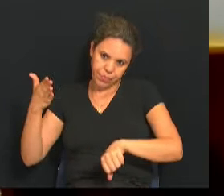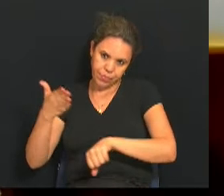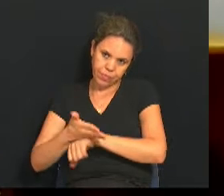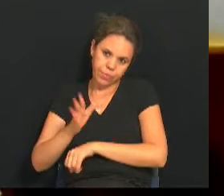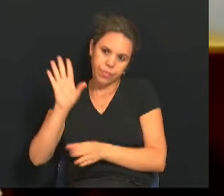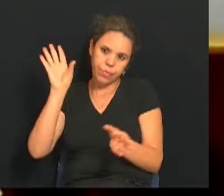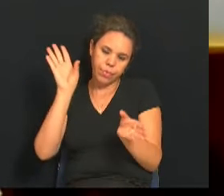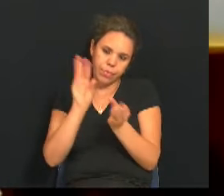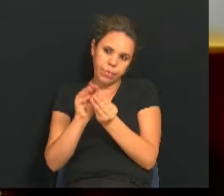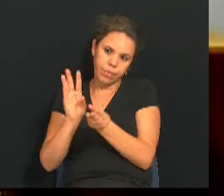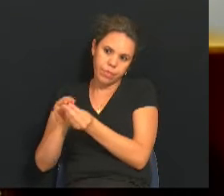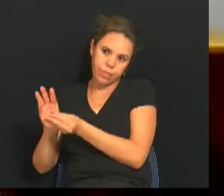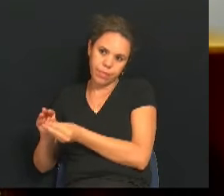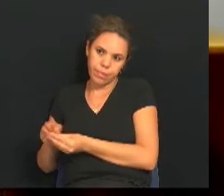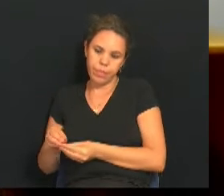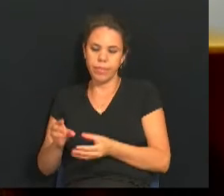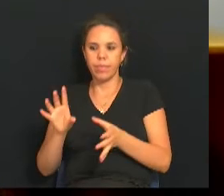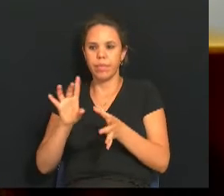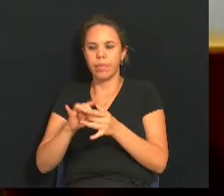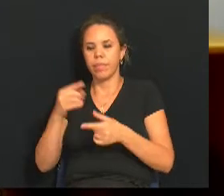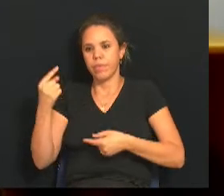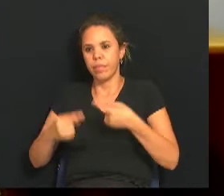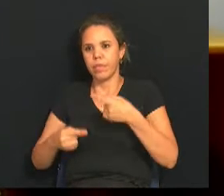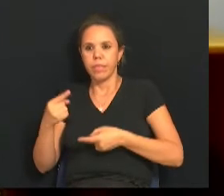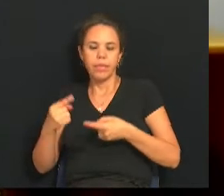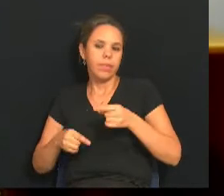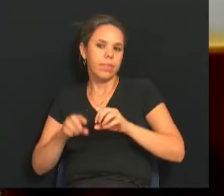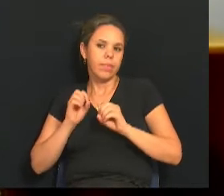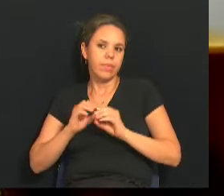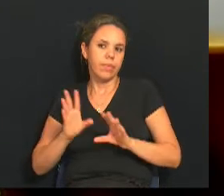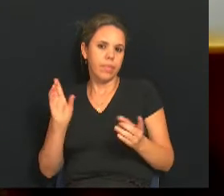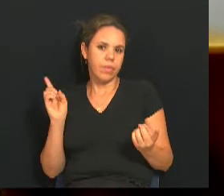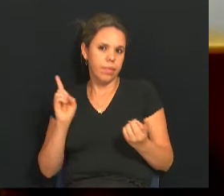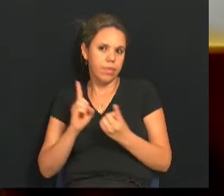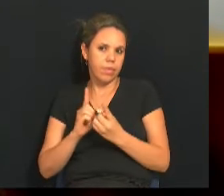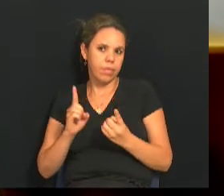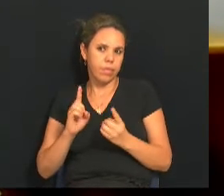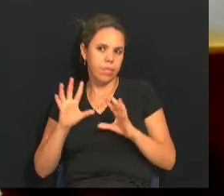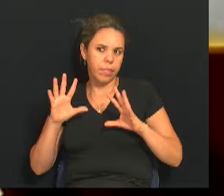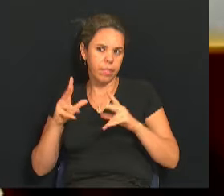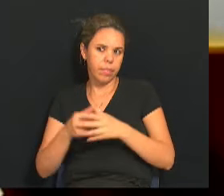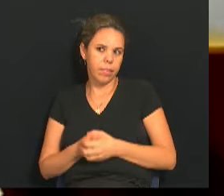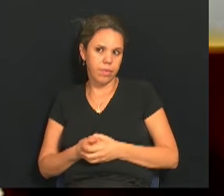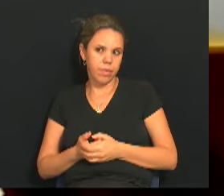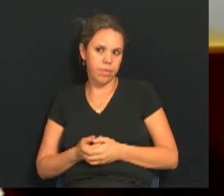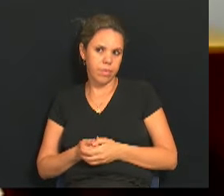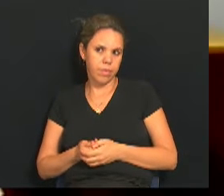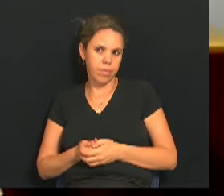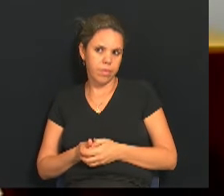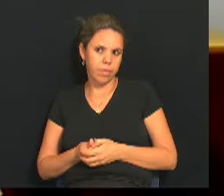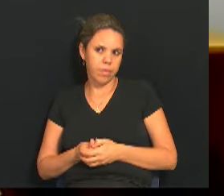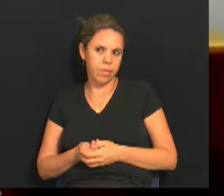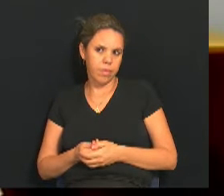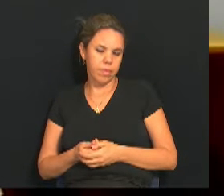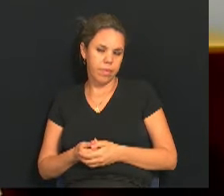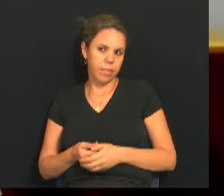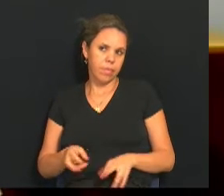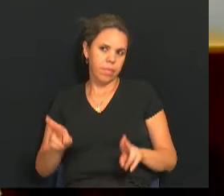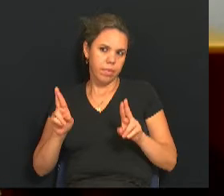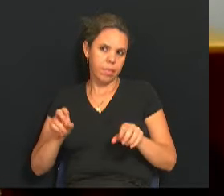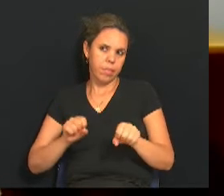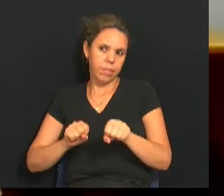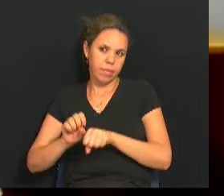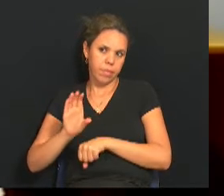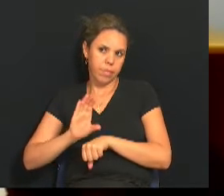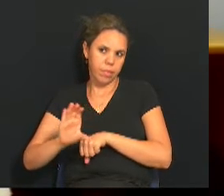definição, ou seja, na deliberação da política educacional que atenda ao bem público, na perspectiva da formação do